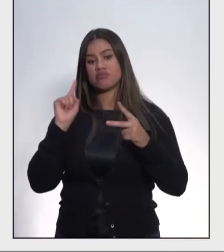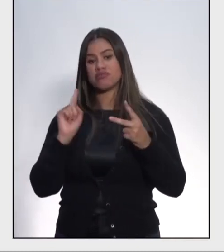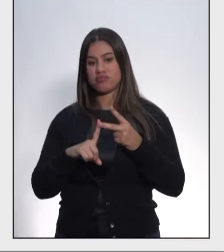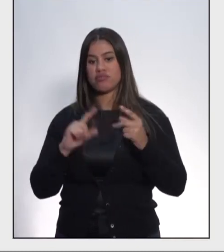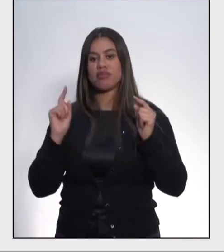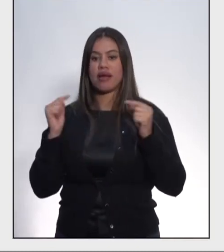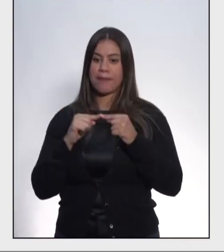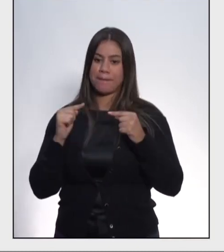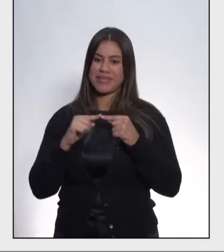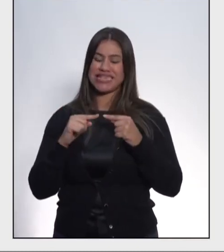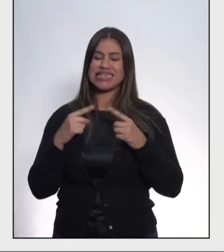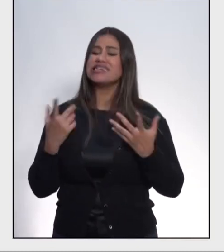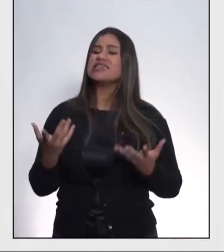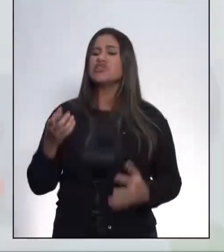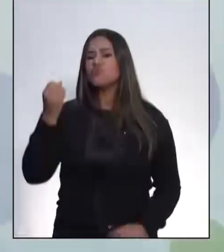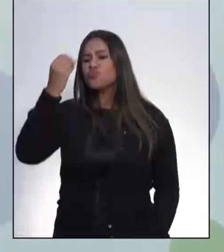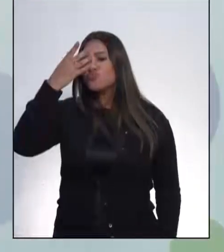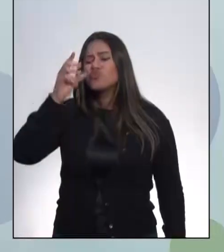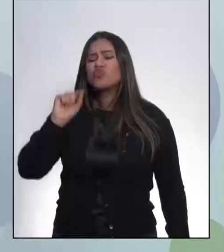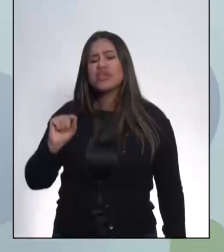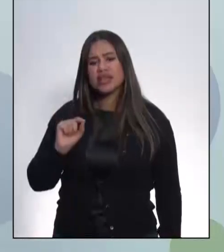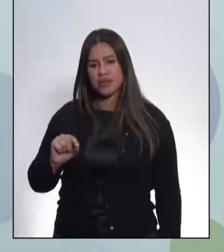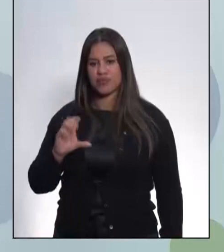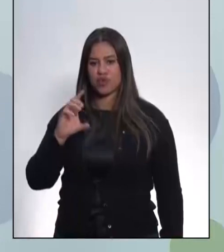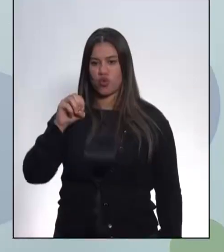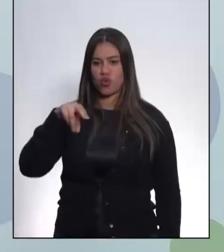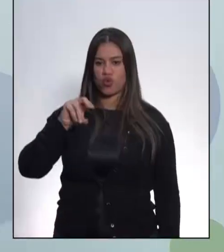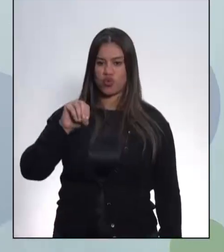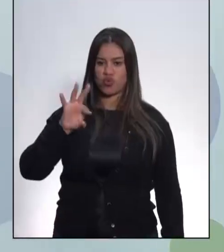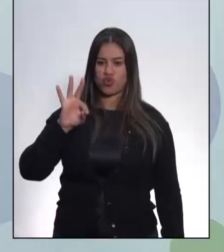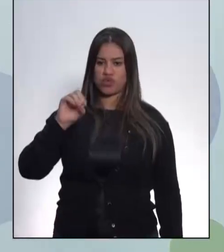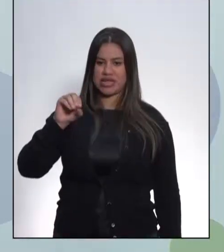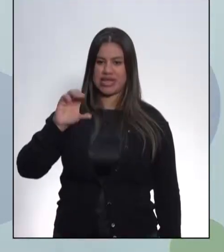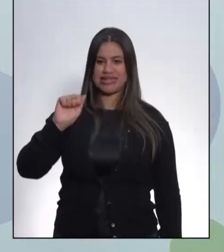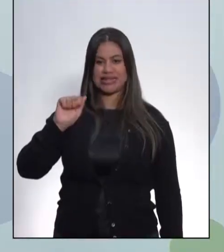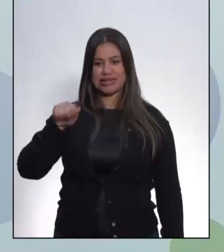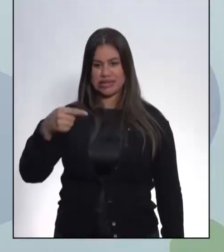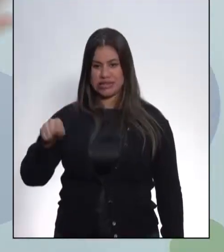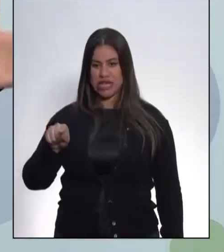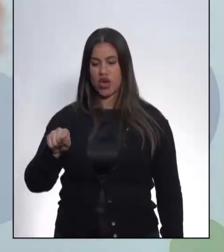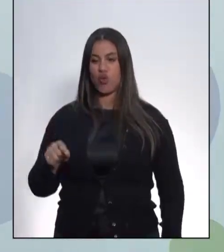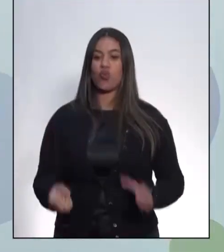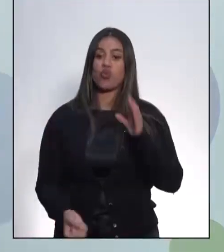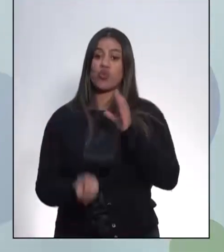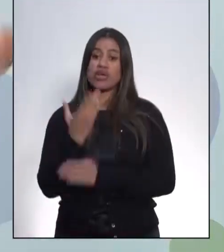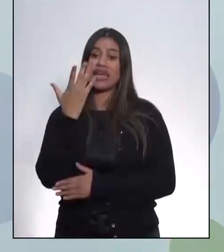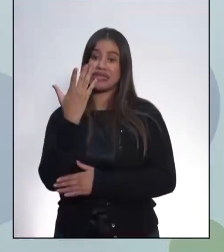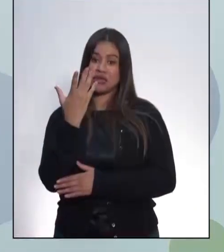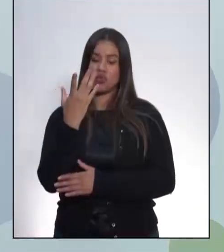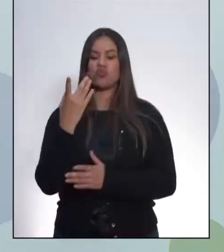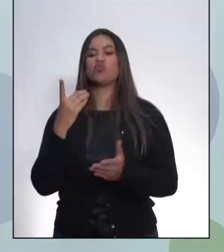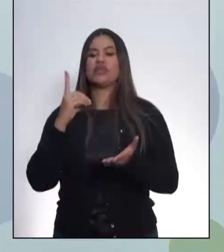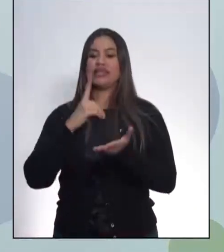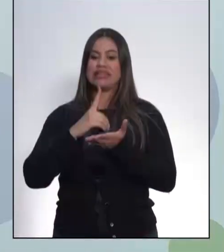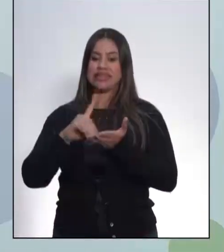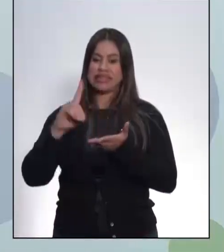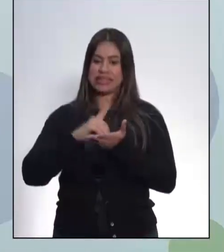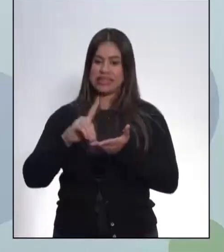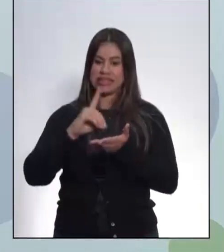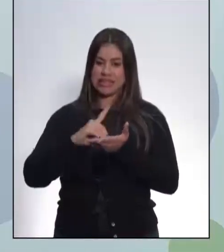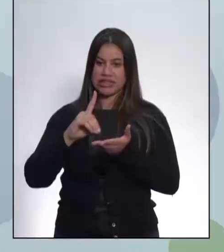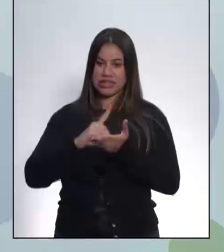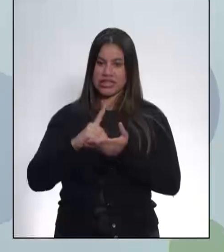Ih, Marcelo, esqueci. Ei, para. Conotação, C de criação. Denotação, D de dicionário. Literatura